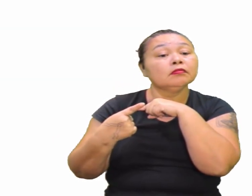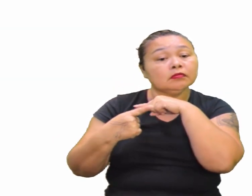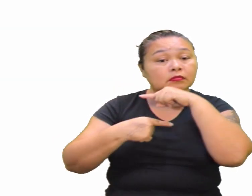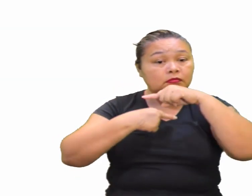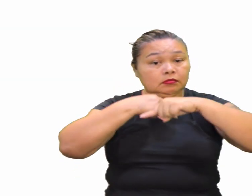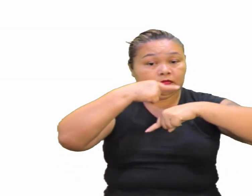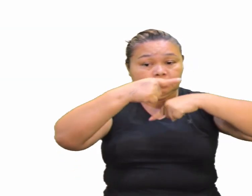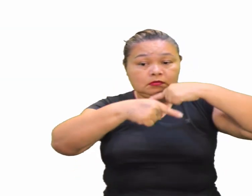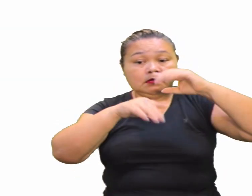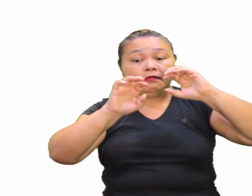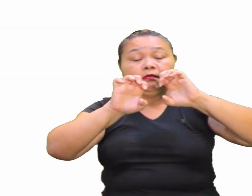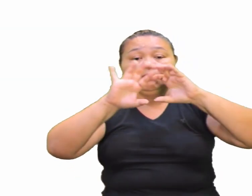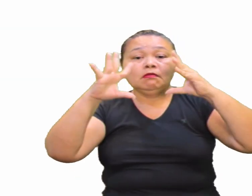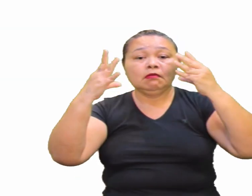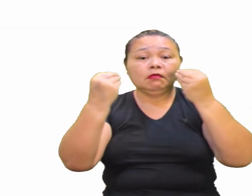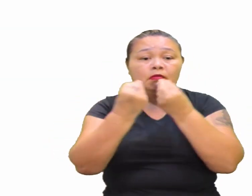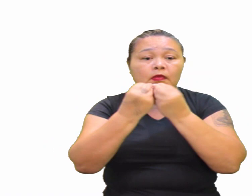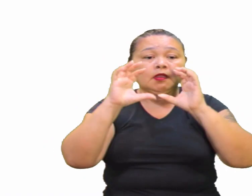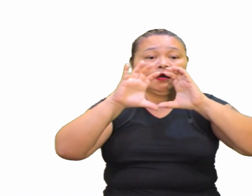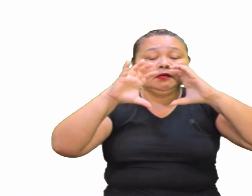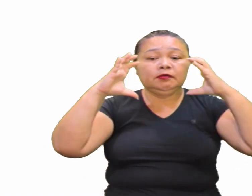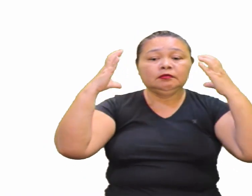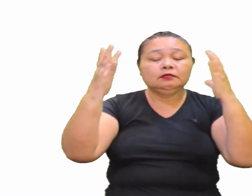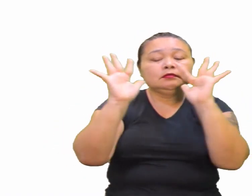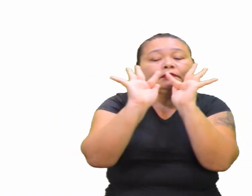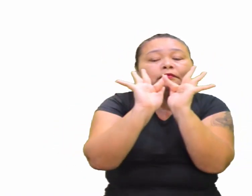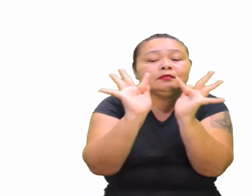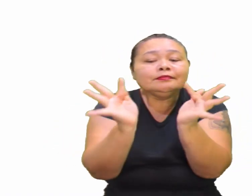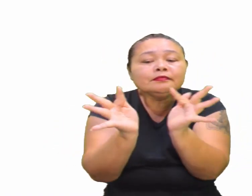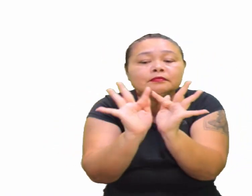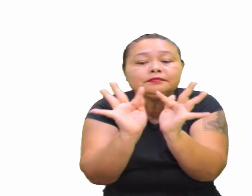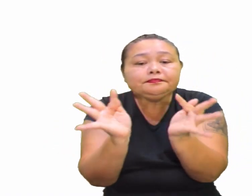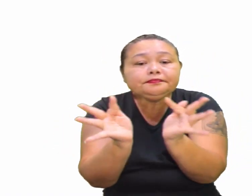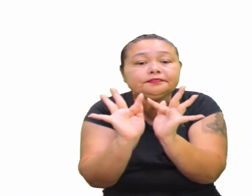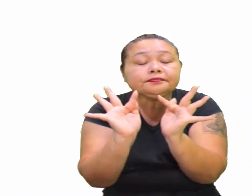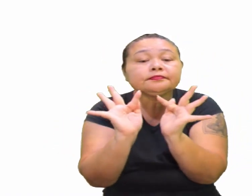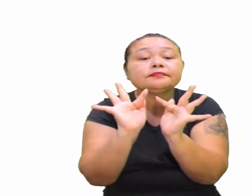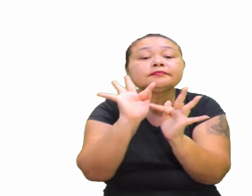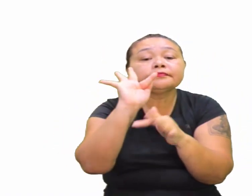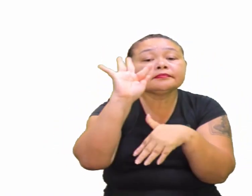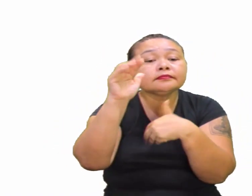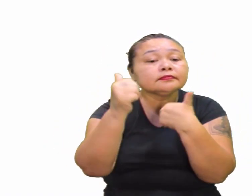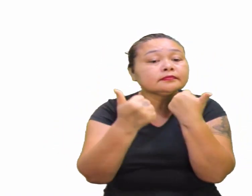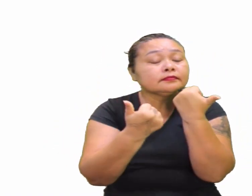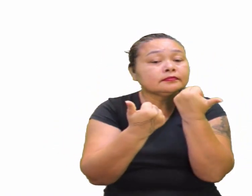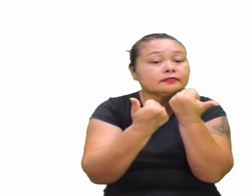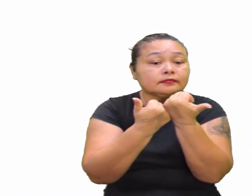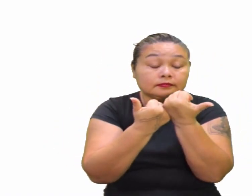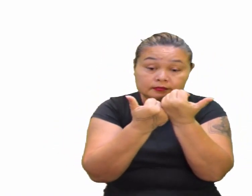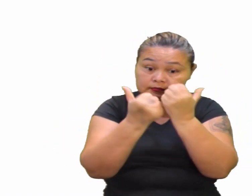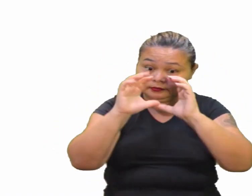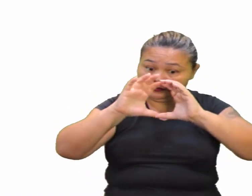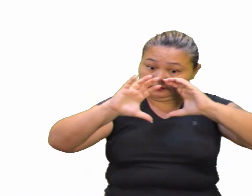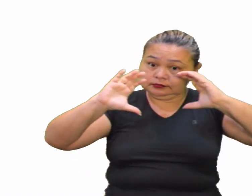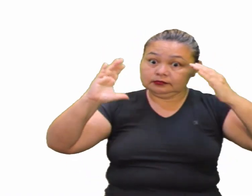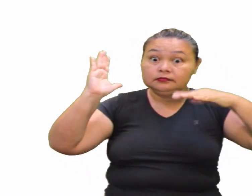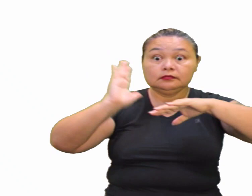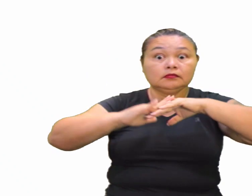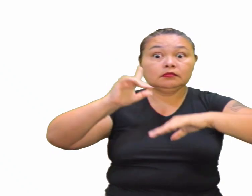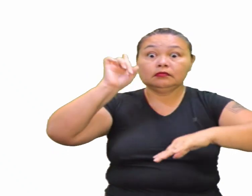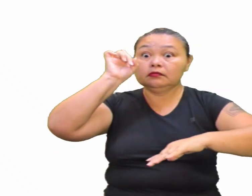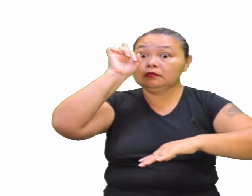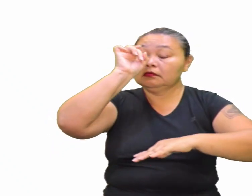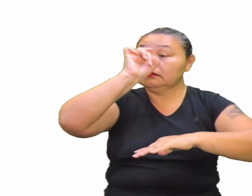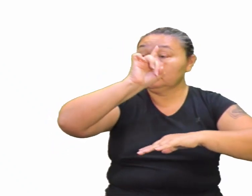durante a sucessão ecológica, gente, as comunidades mais simples, elas vão sendo substituídas por comunidades